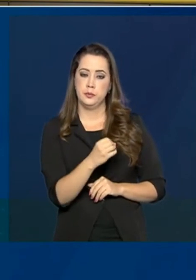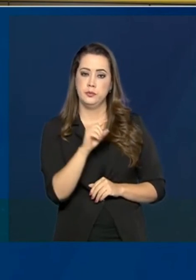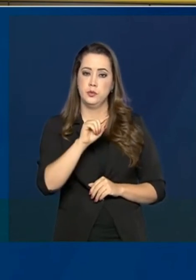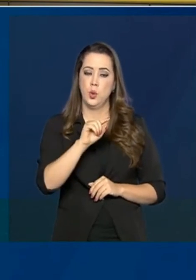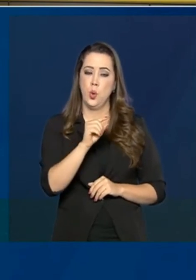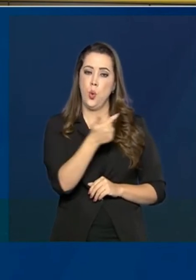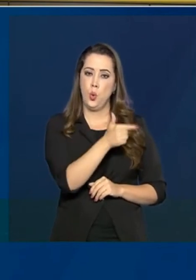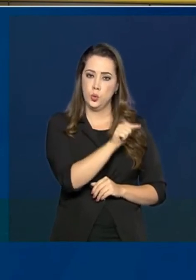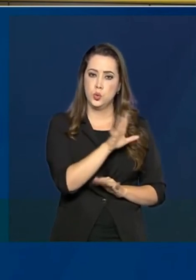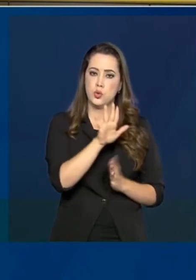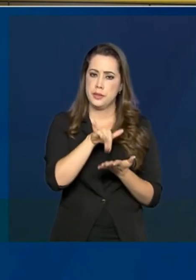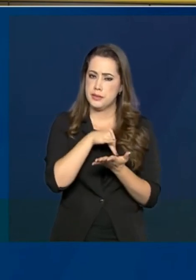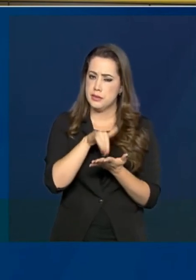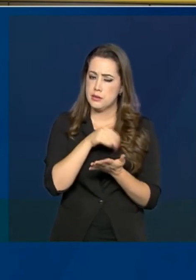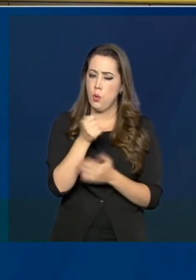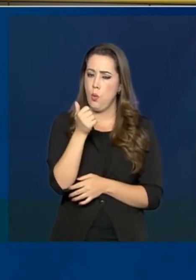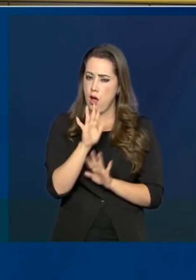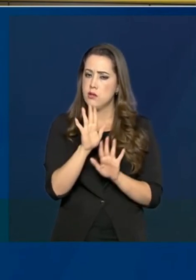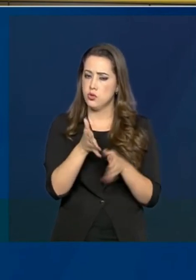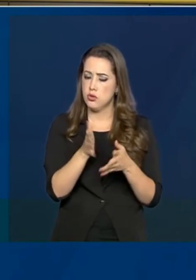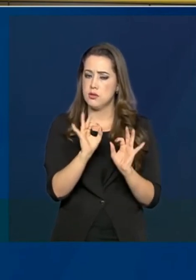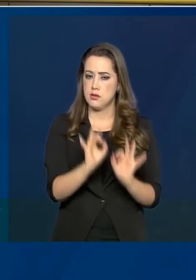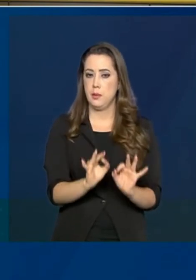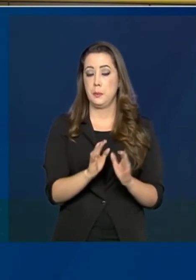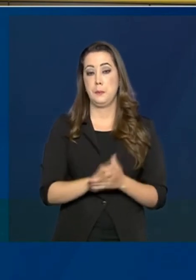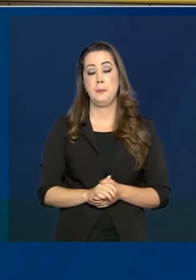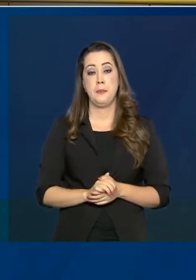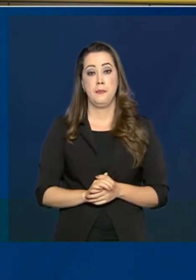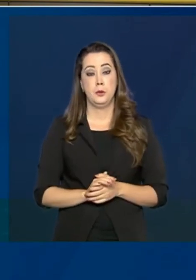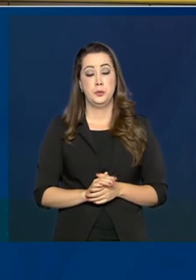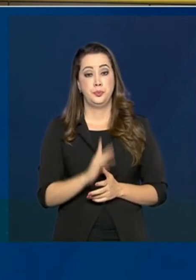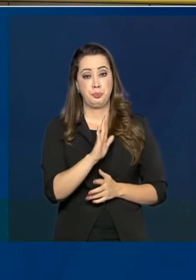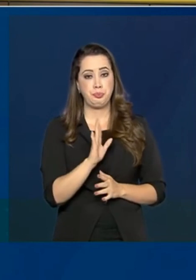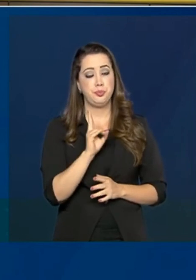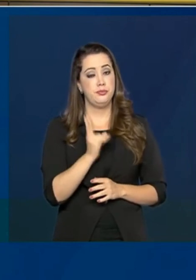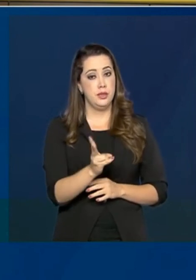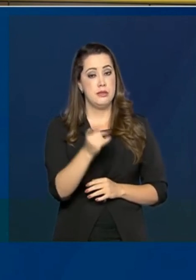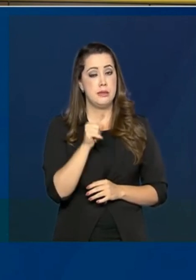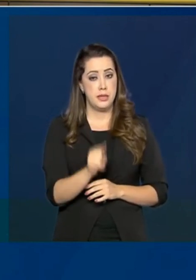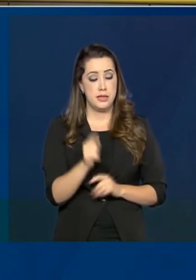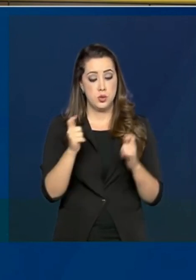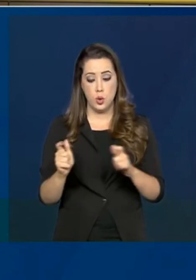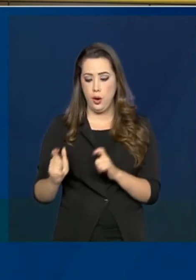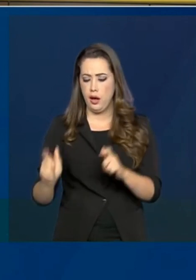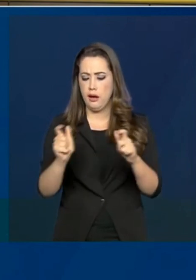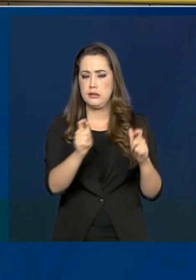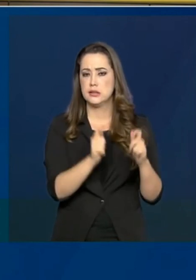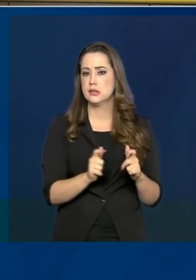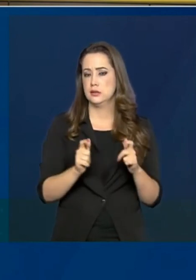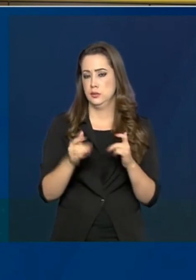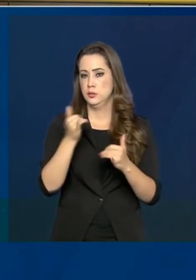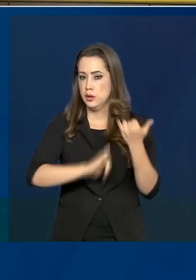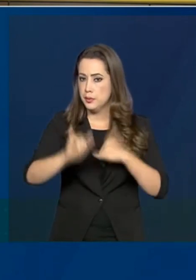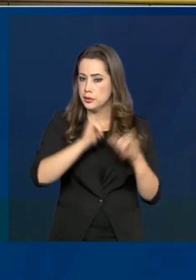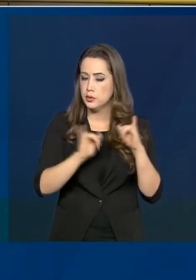laboratórios estão em processo de credenciamento e homologação. E todos, à medida em que esses laboratórios são integrados dentro da Rede